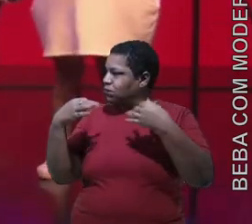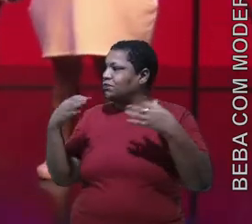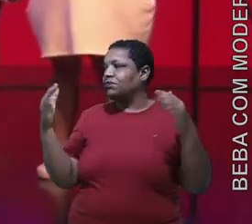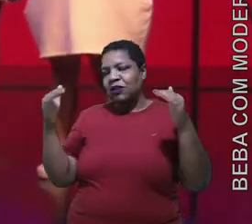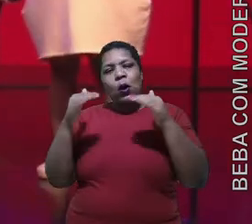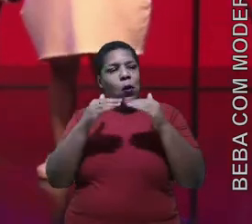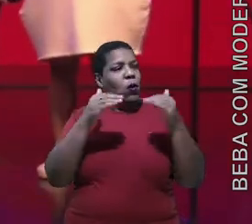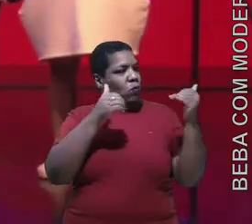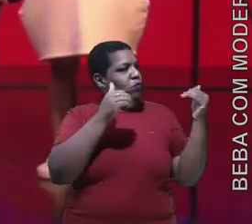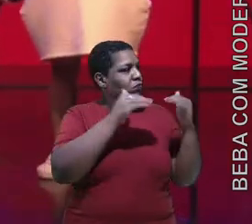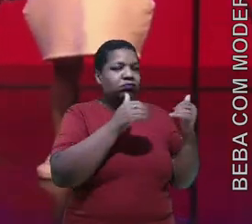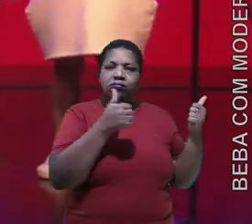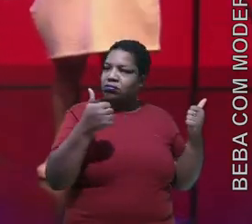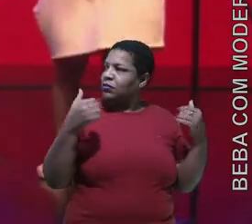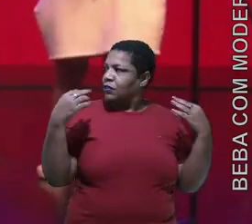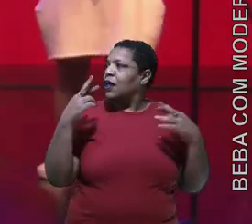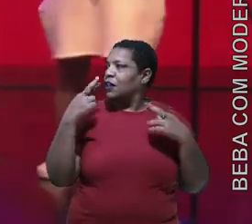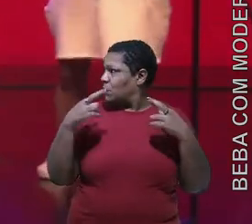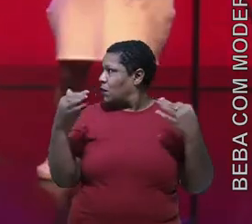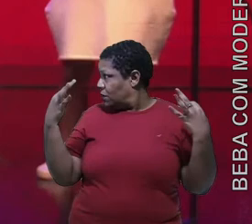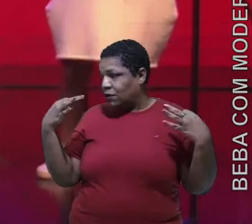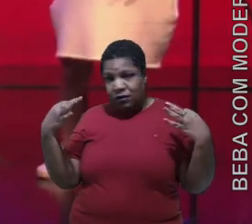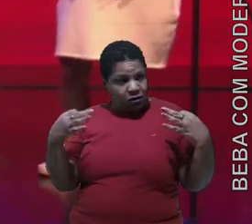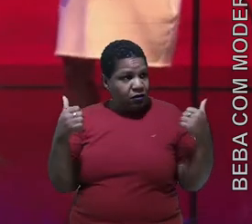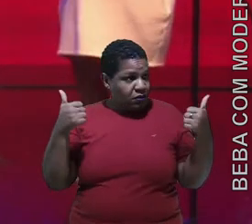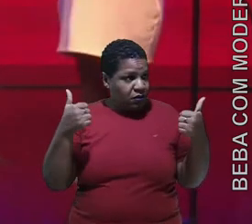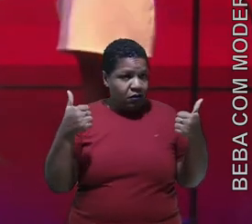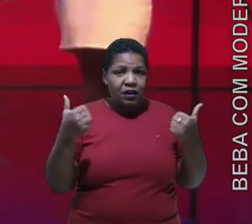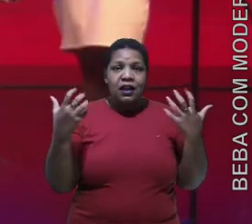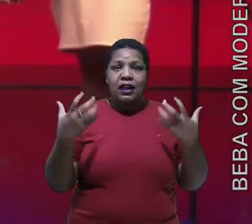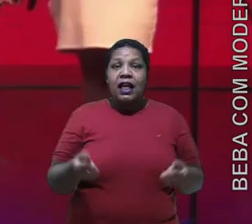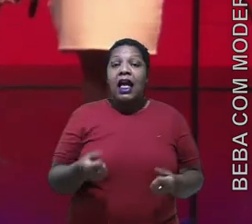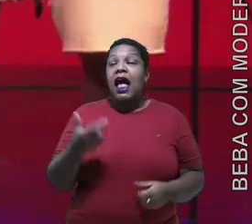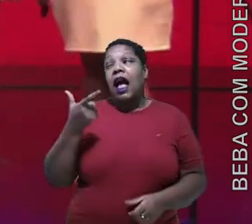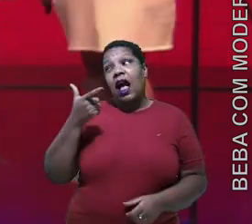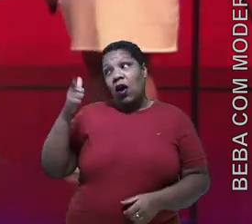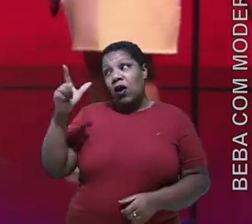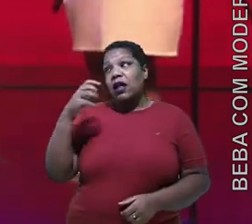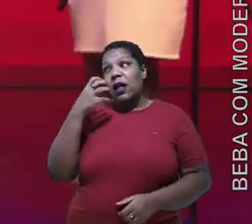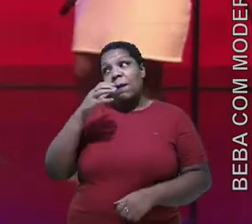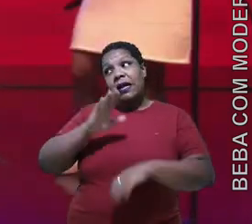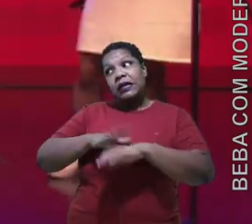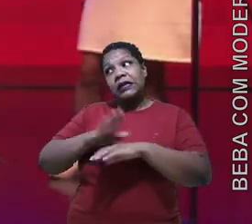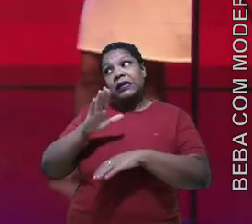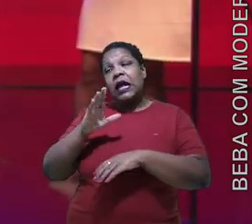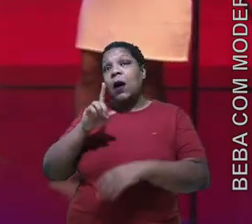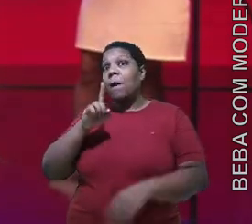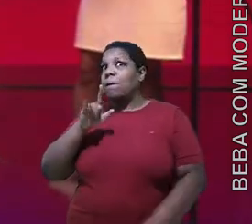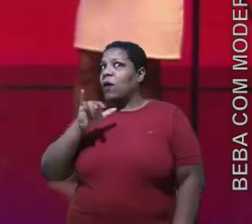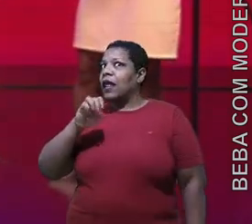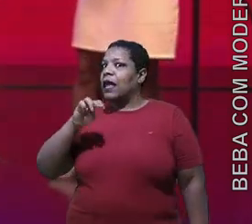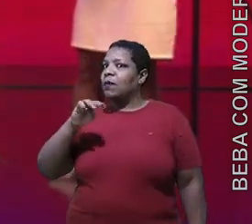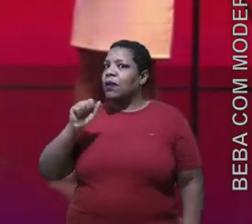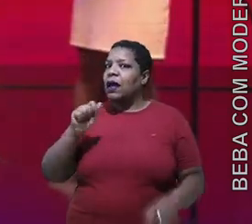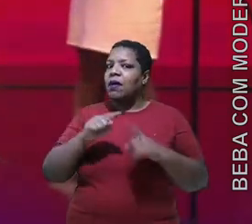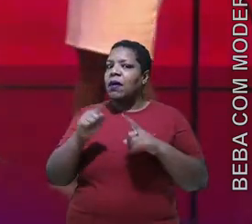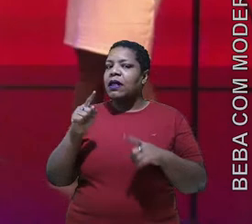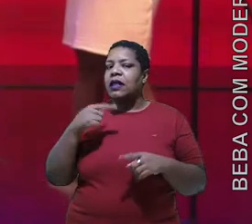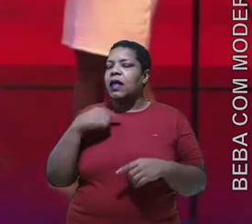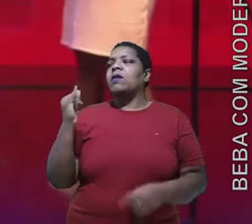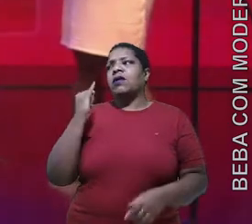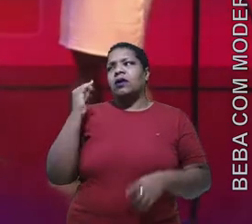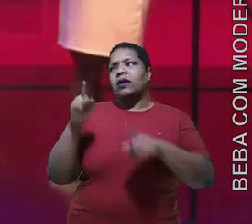concordo contemplados a resposta esperada assim essa próxima é um pouco mais polêmica e não menos importante tô pensando